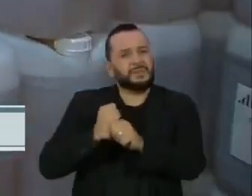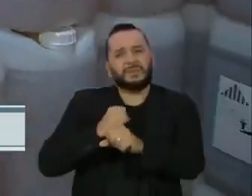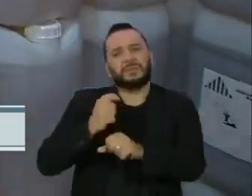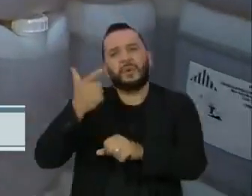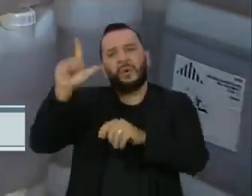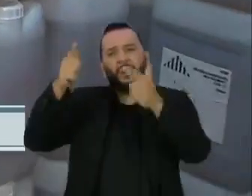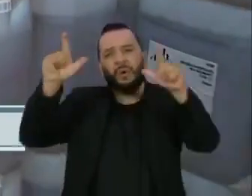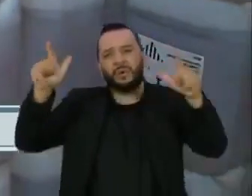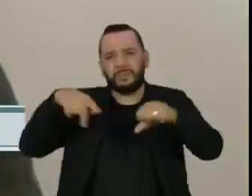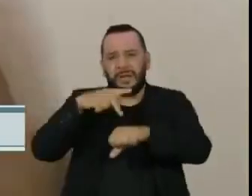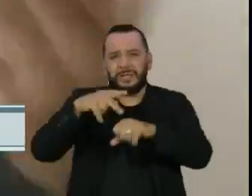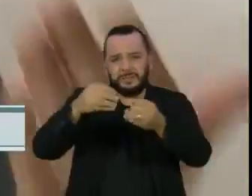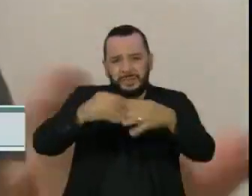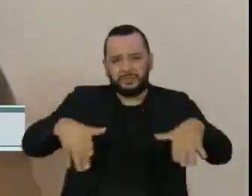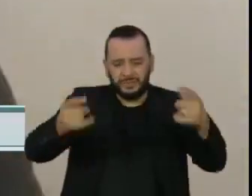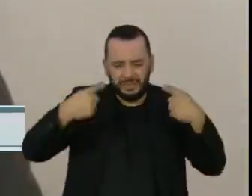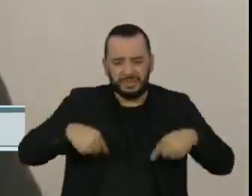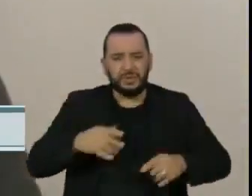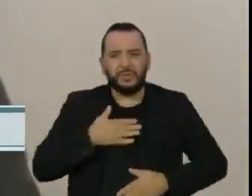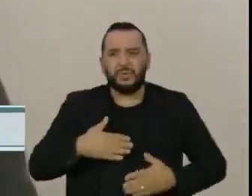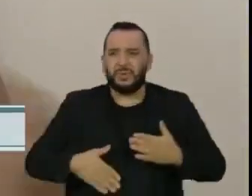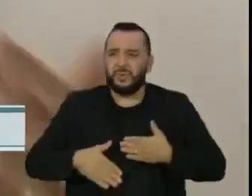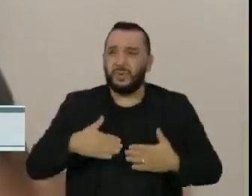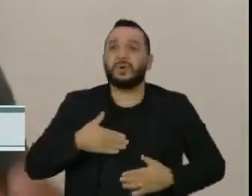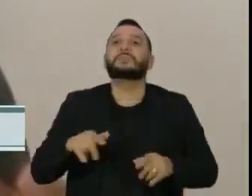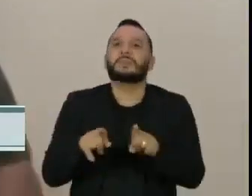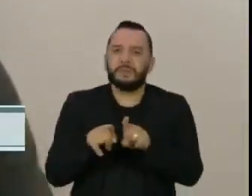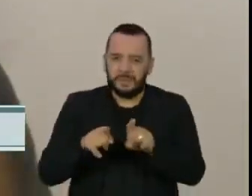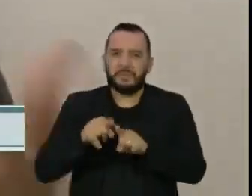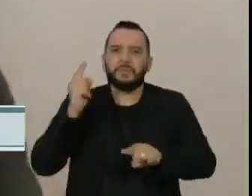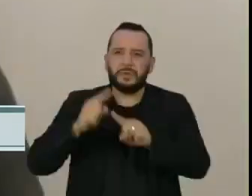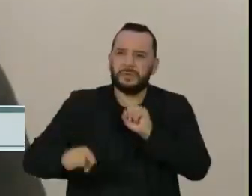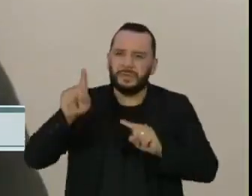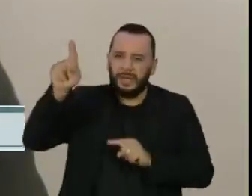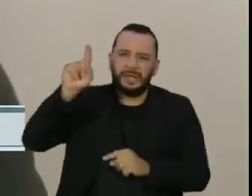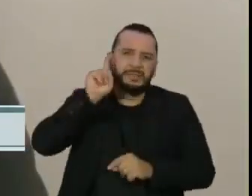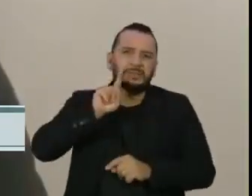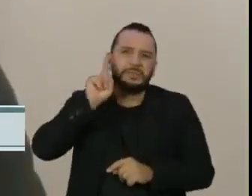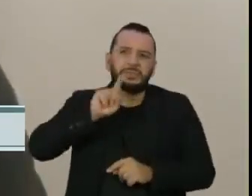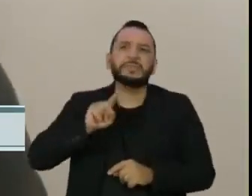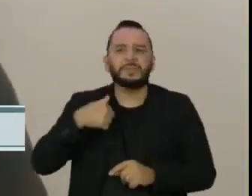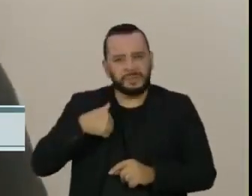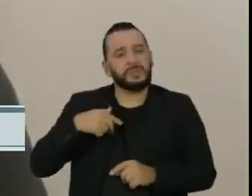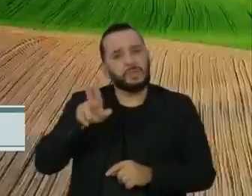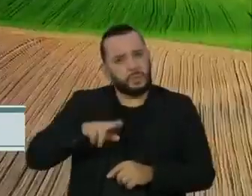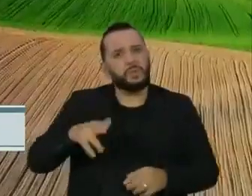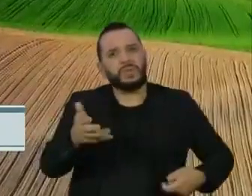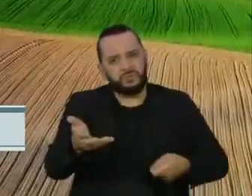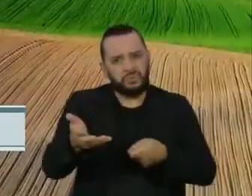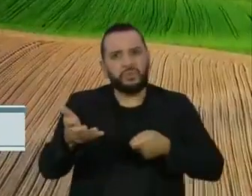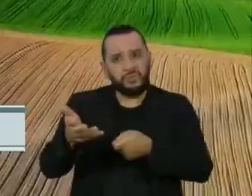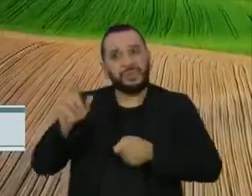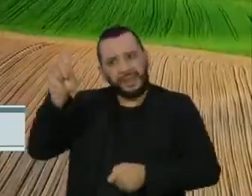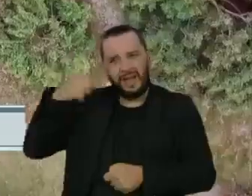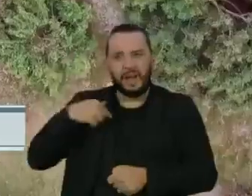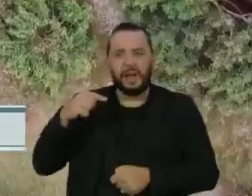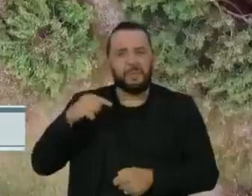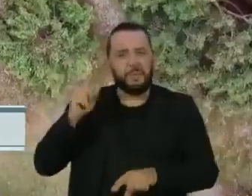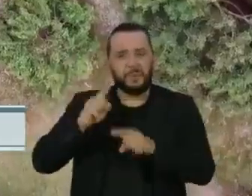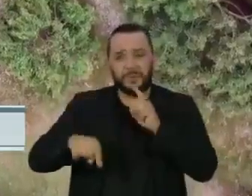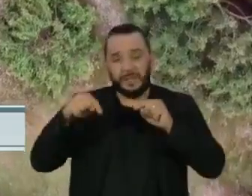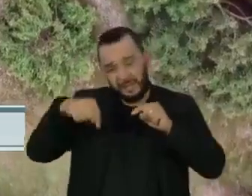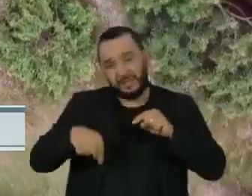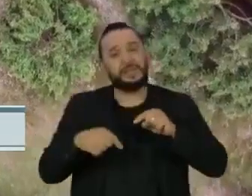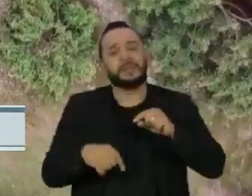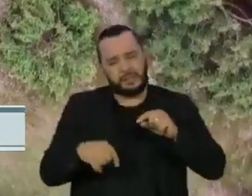por conta dos seus efeitos na saúde, que acabou inclusive de ser proibida nos Estados Unidos, que é um grande usuário de agrotóxicos também. E esse decreto, ele é